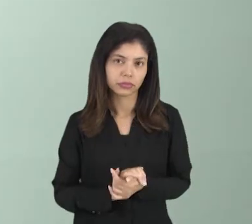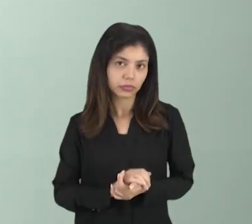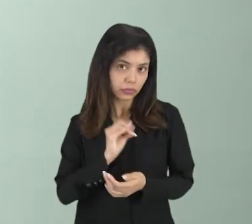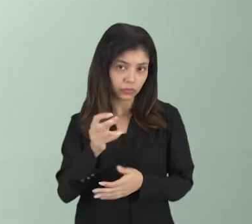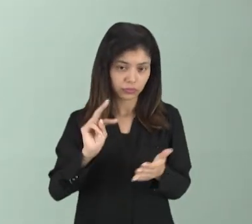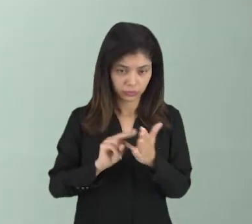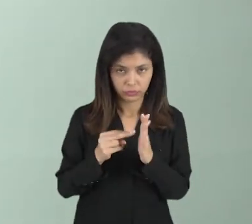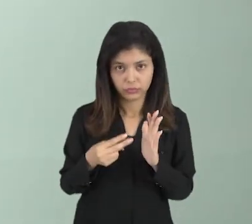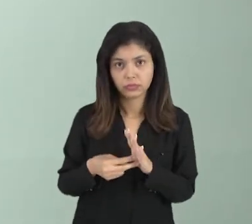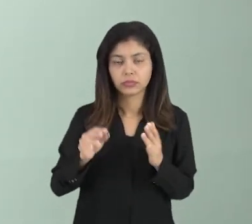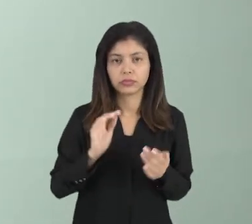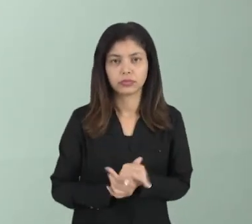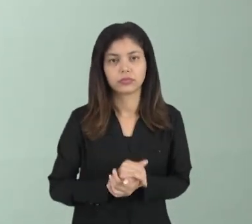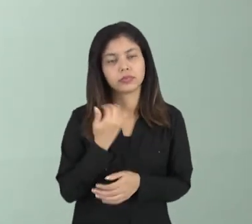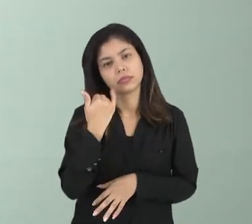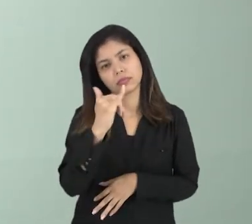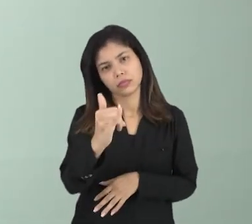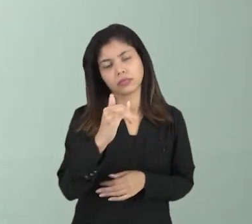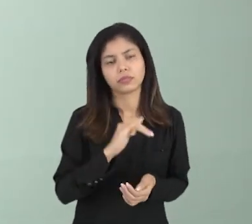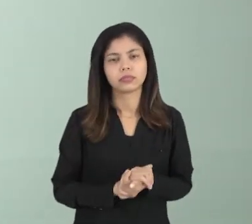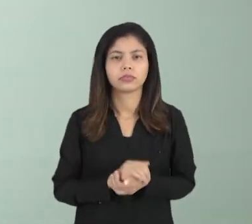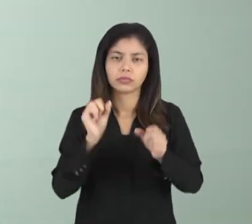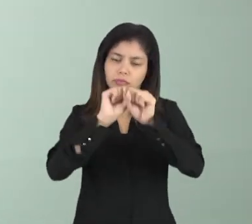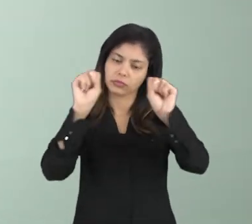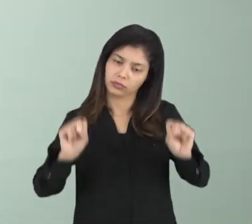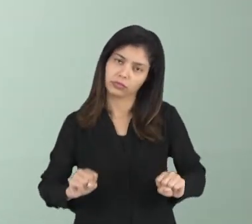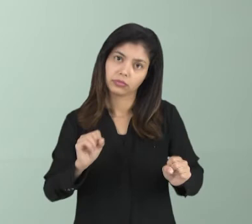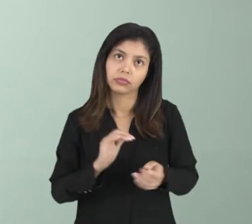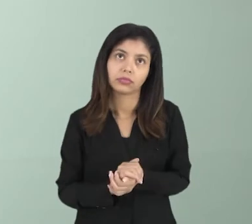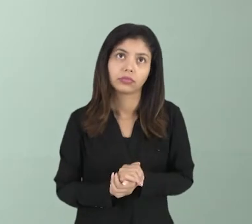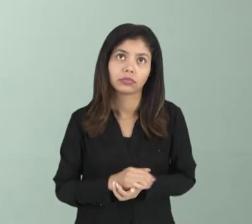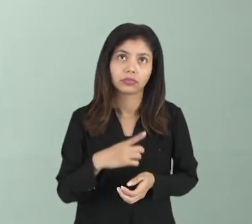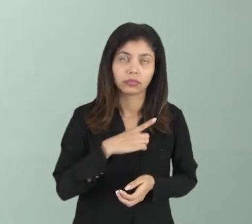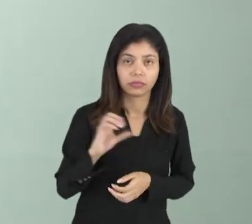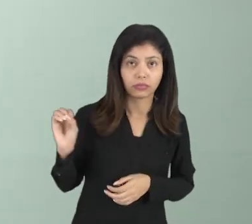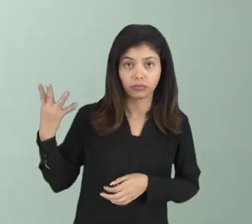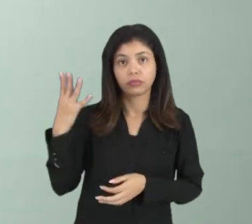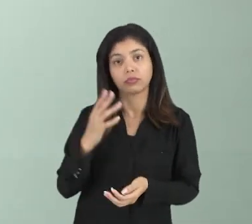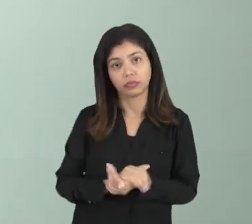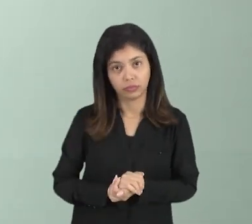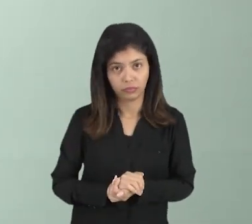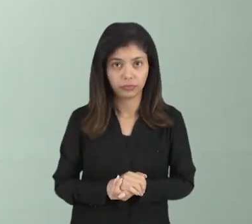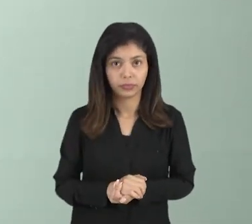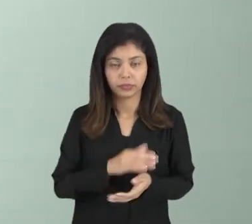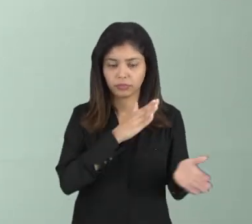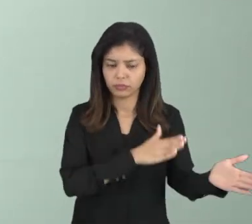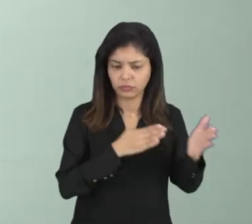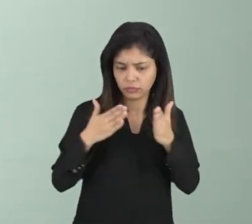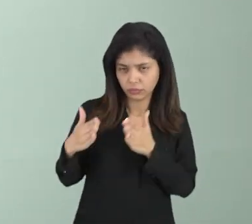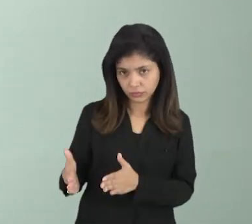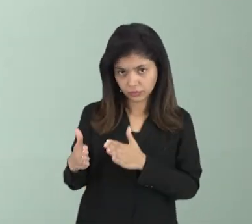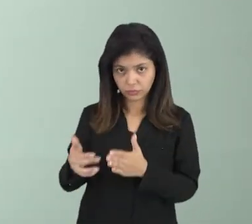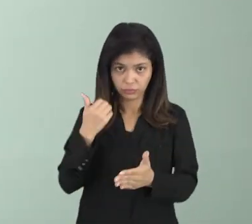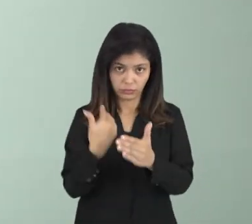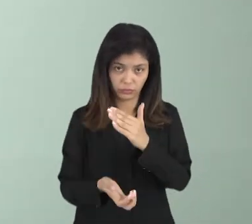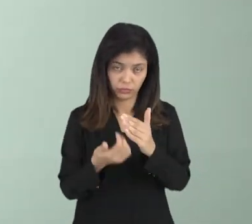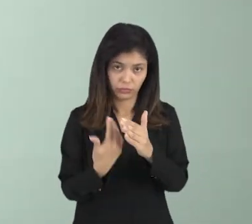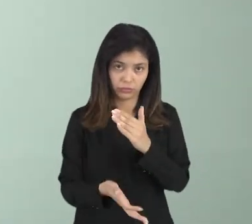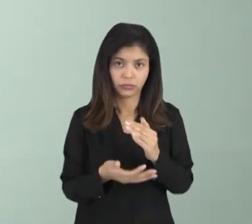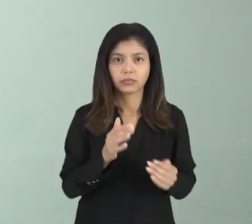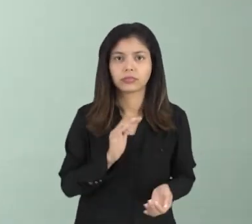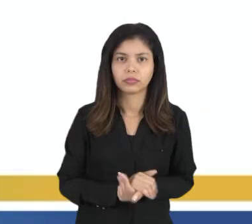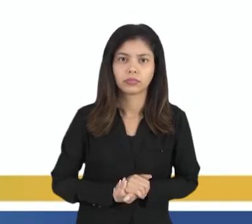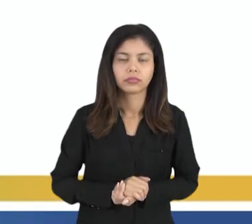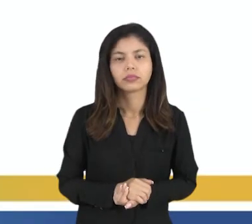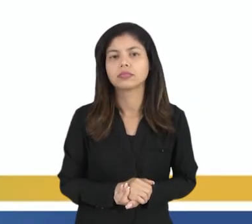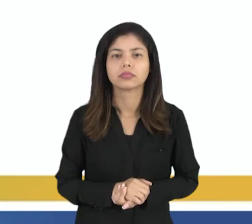não significa que a energia no sistema não se conserve, tá? Só significa que uma parte dela foi